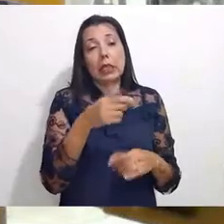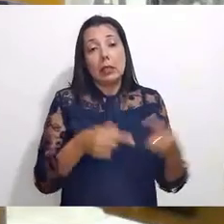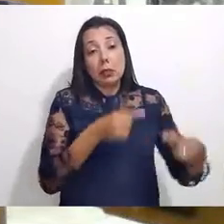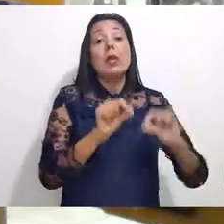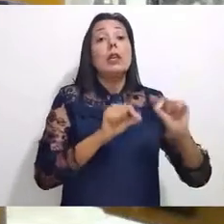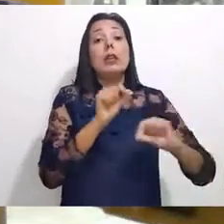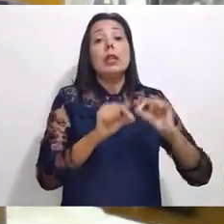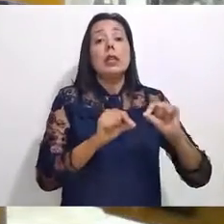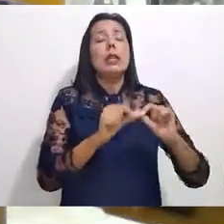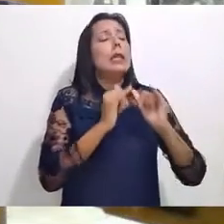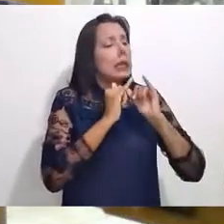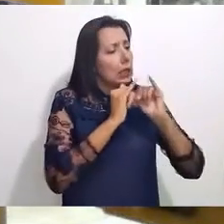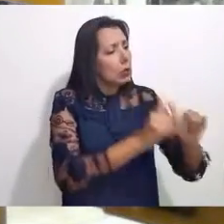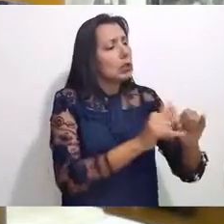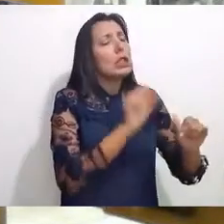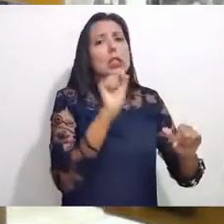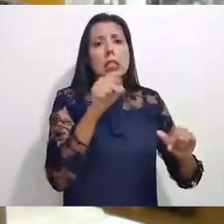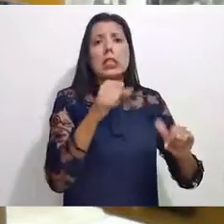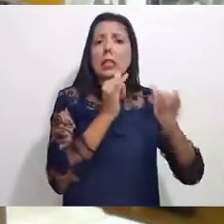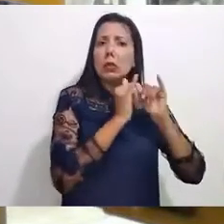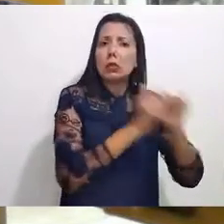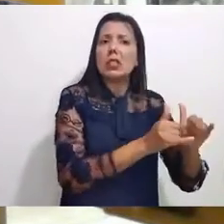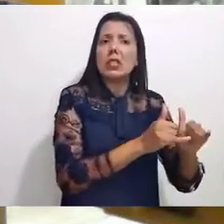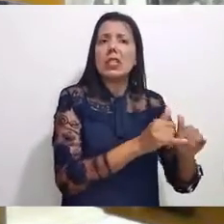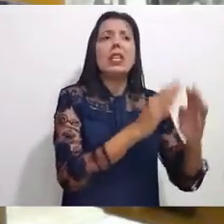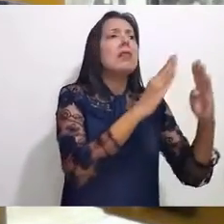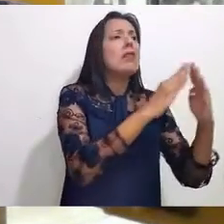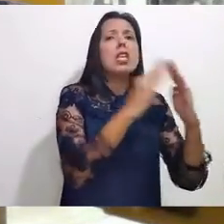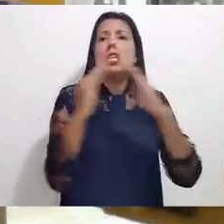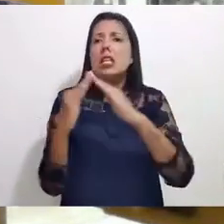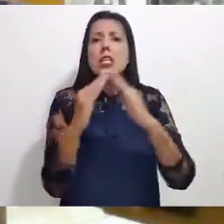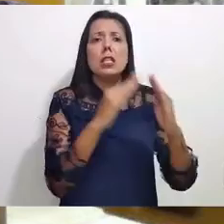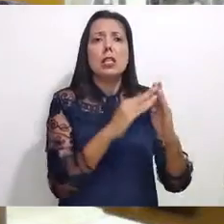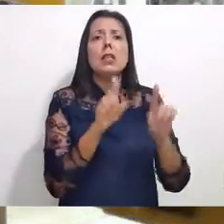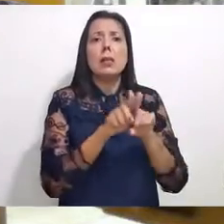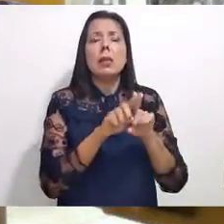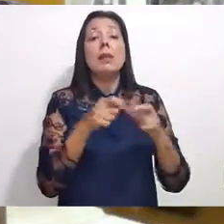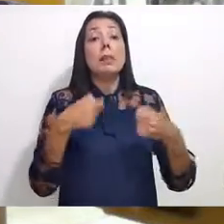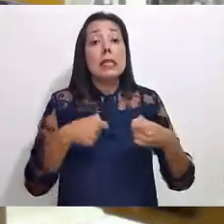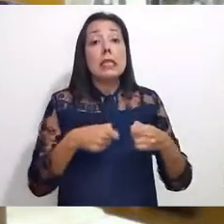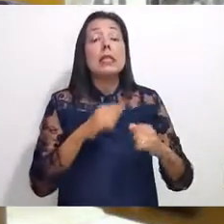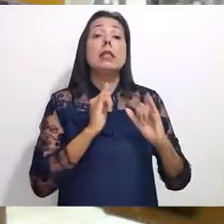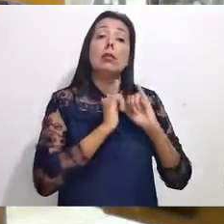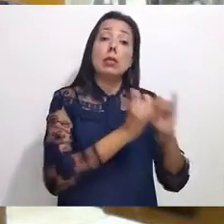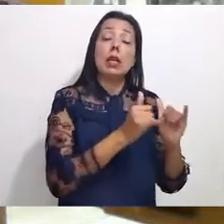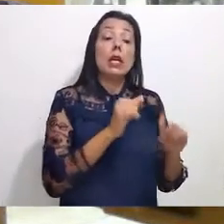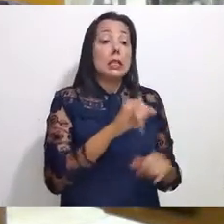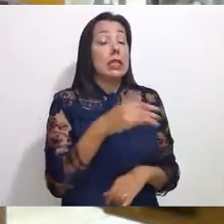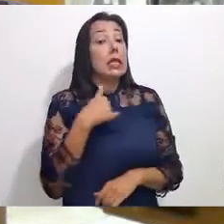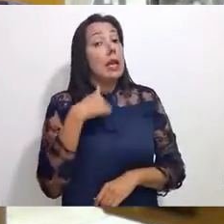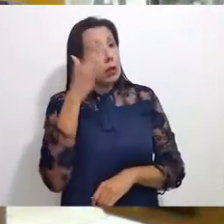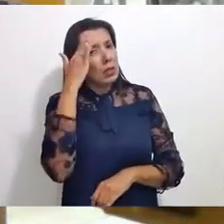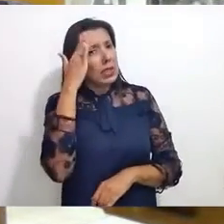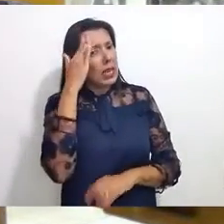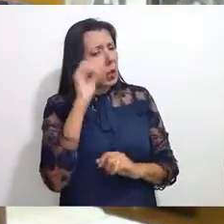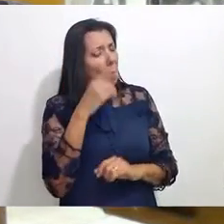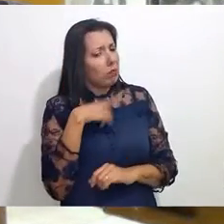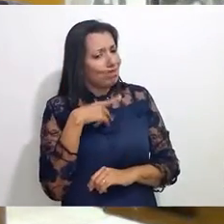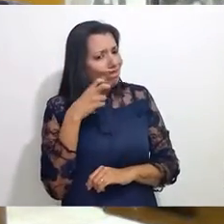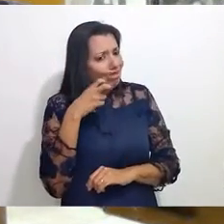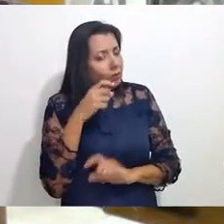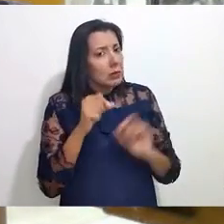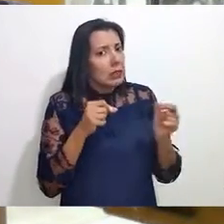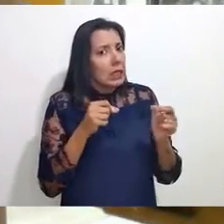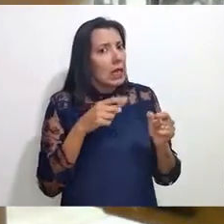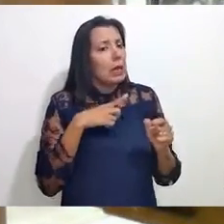denunciem, vizinhos denunciem também, porque assim, se eu sei ou suspeito, eu tenho obrigação, não é dever da Ana Maria, da Thelma,